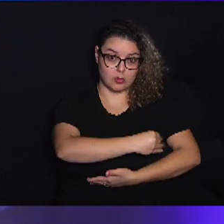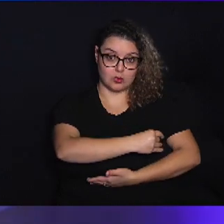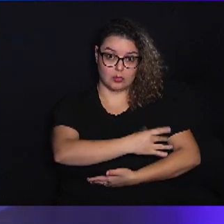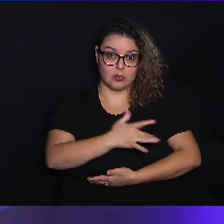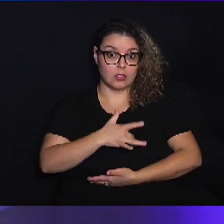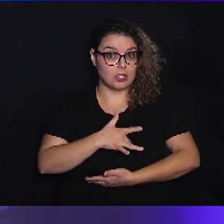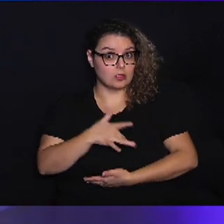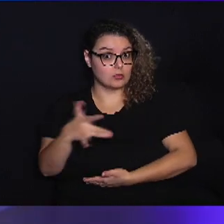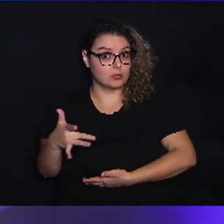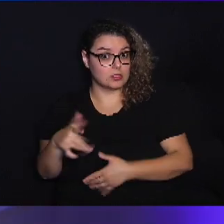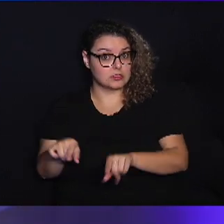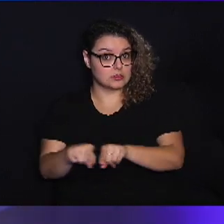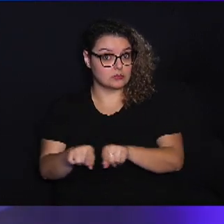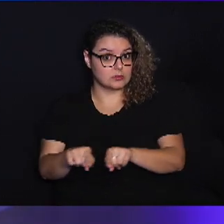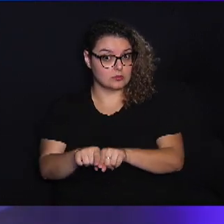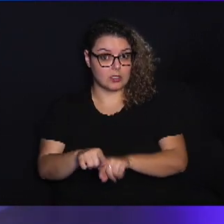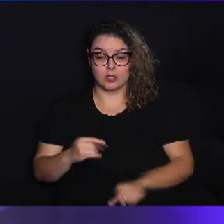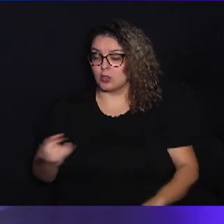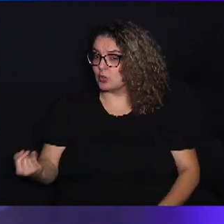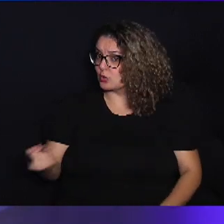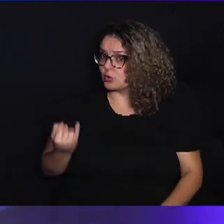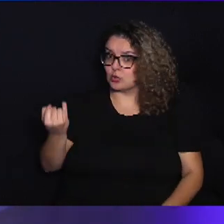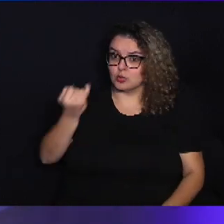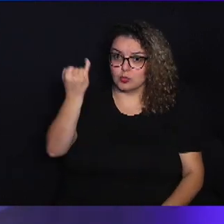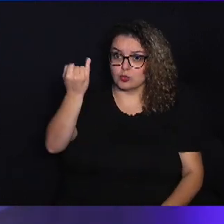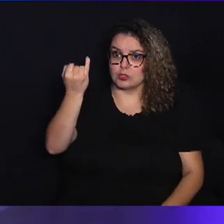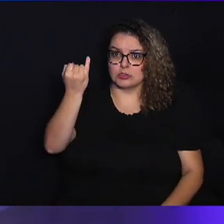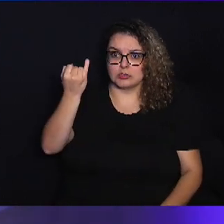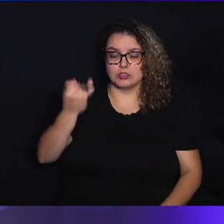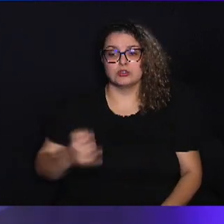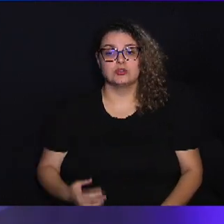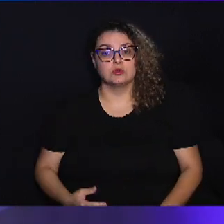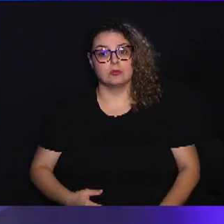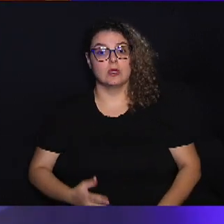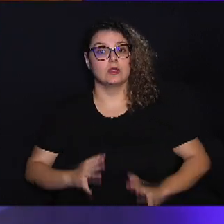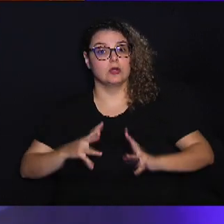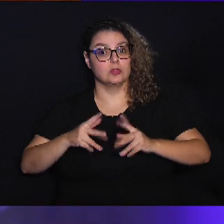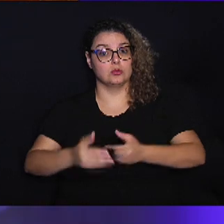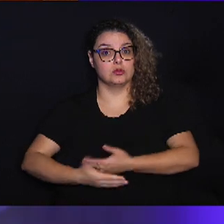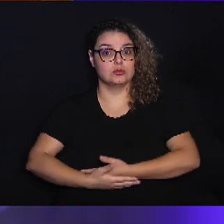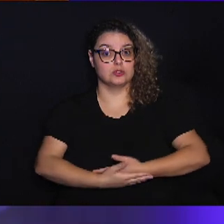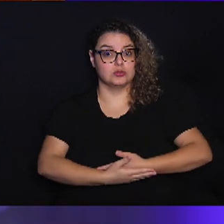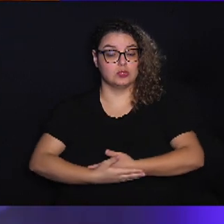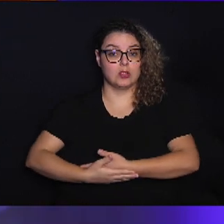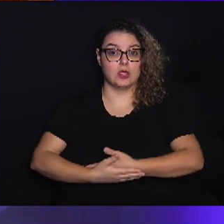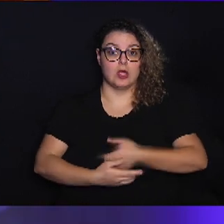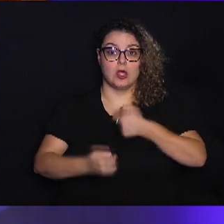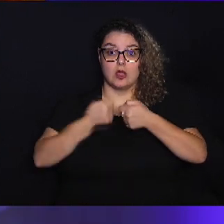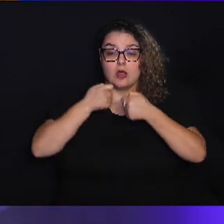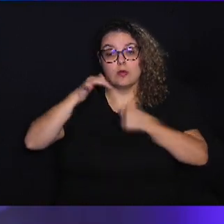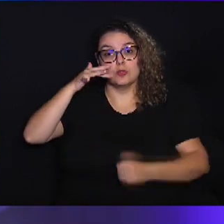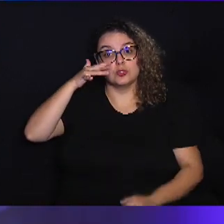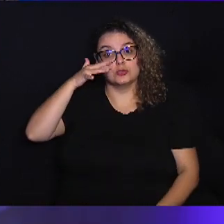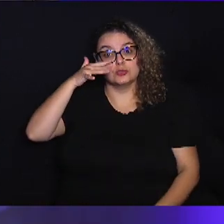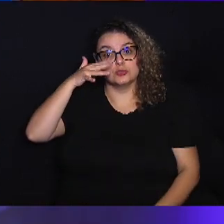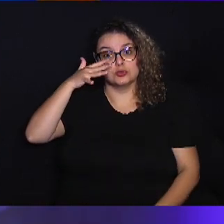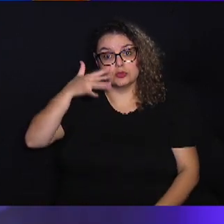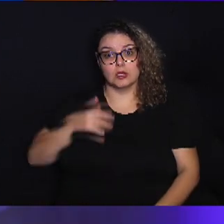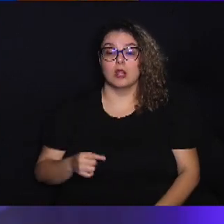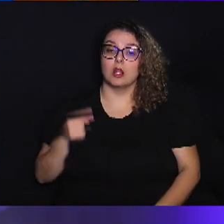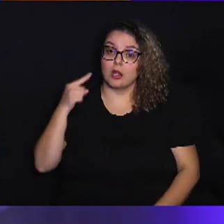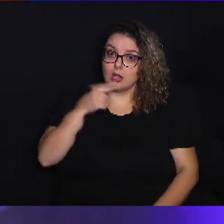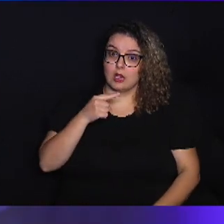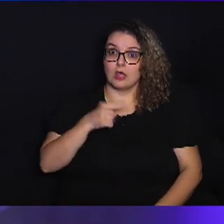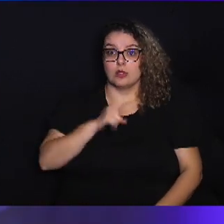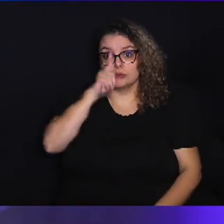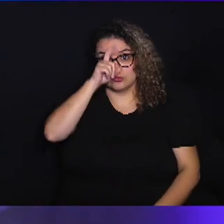leite materno. Fundamental e importantíssimo para os bebês. A repórter Ana Paula Meneghetti está na maternidade